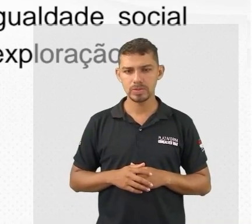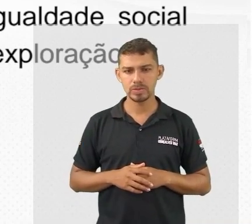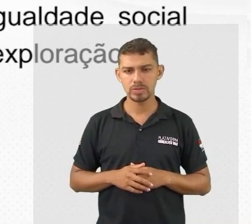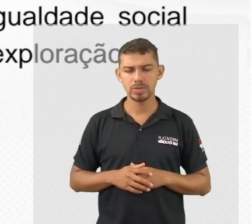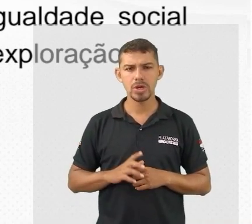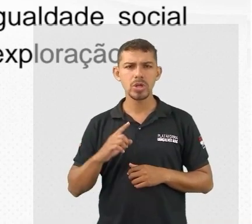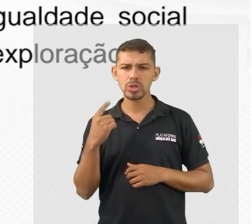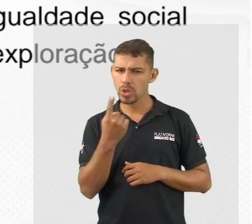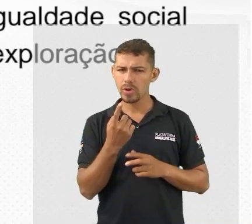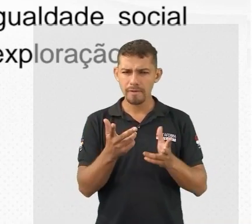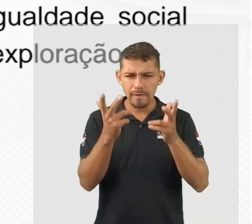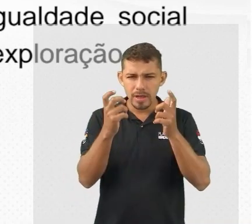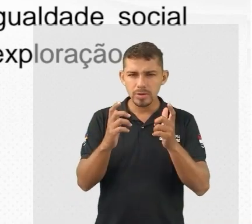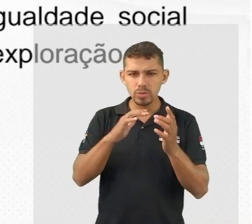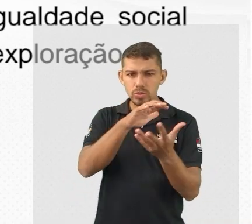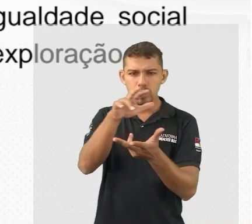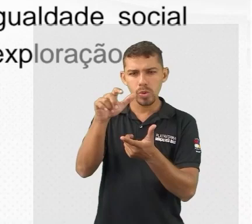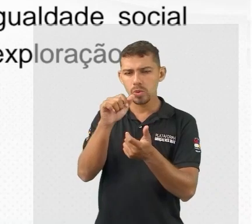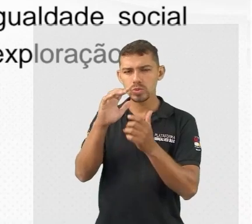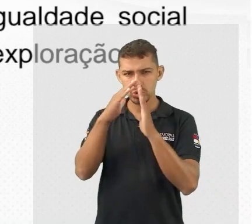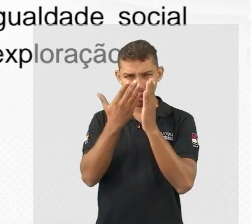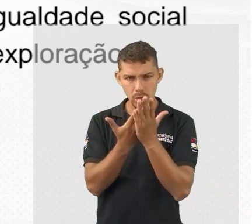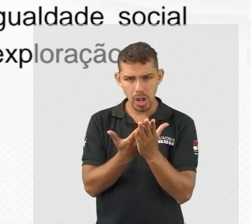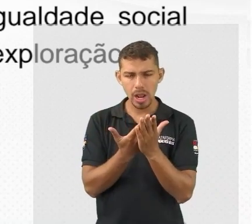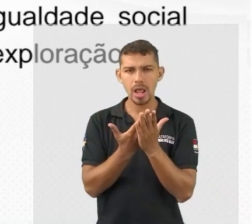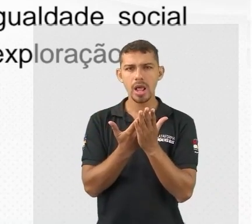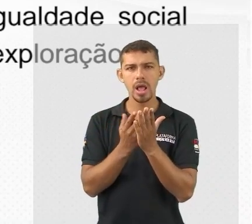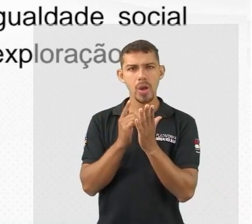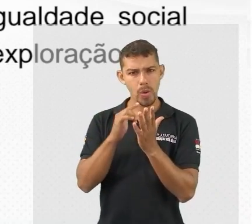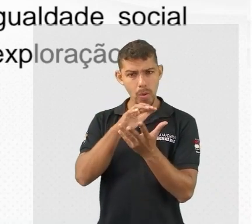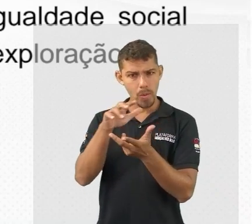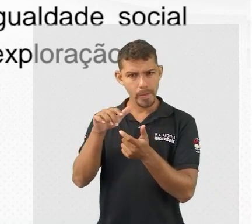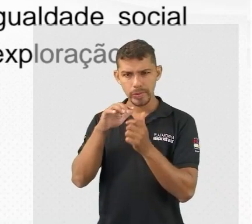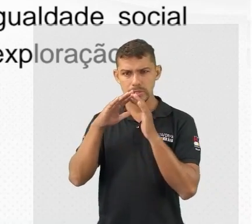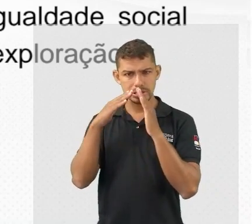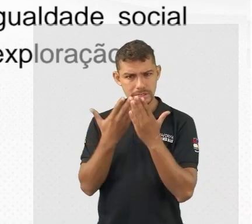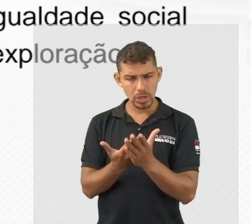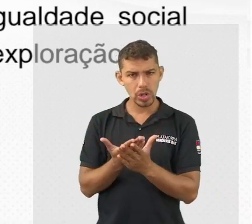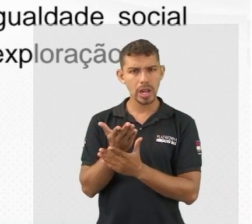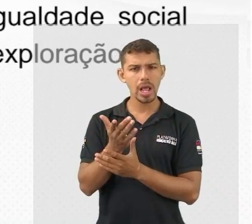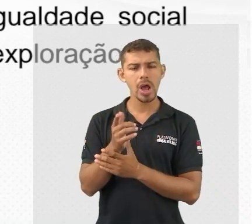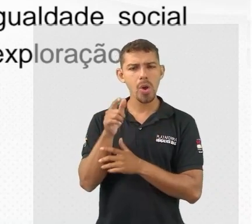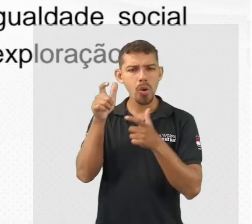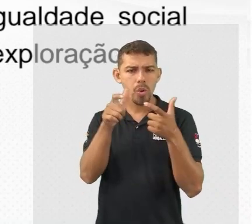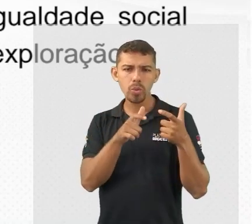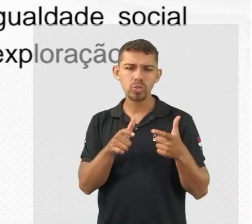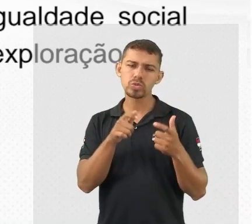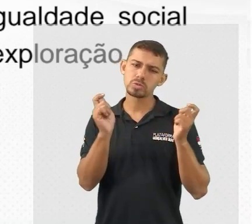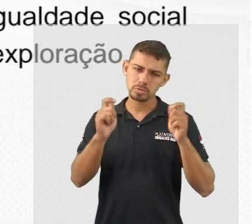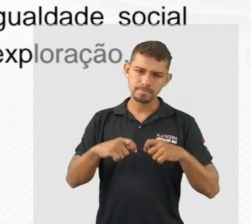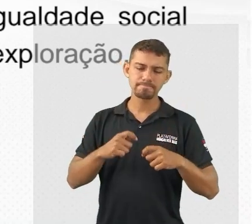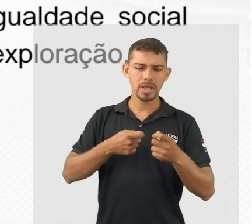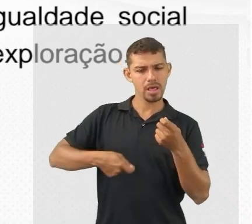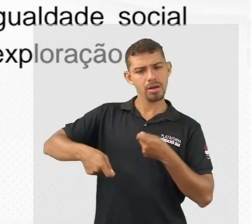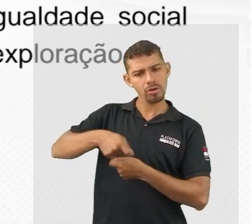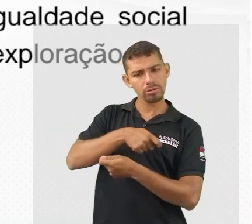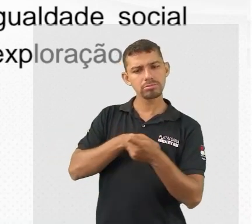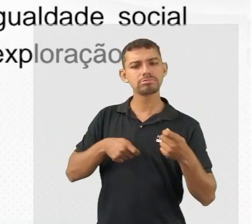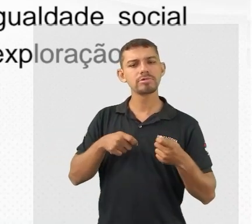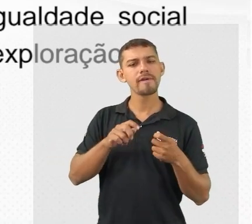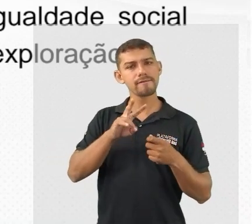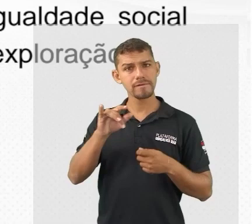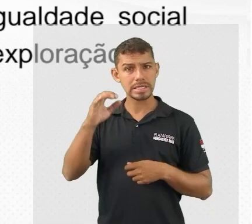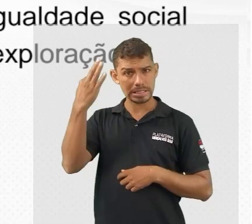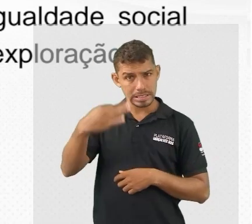quando a gente olha para o mundo escolar, acreditando que o mundo escolar é o lugar onde eu posso ascender economicamente e isso vai